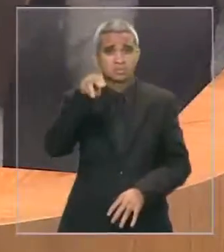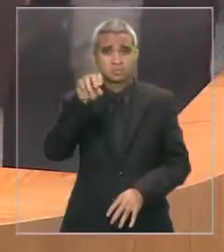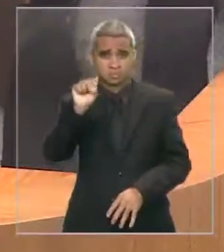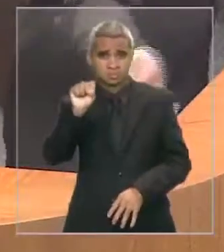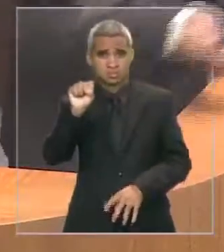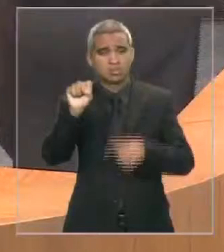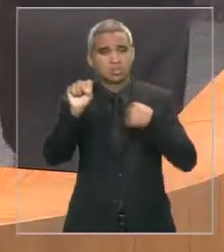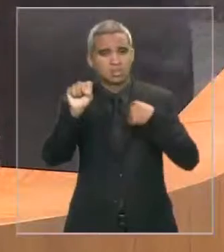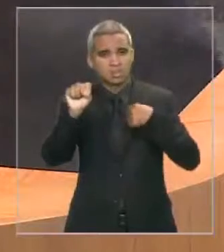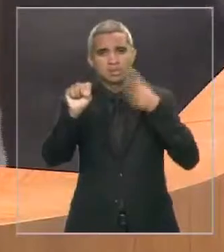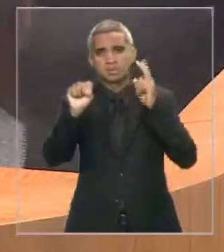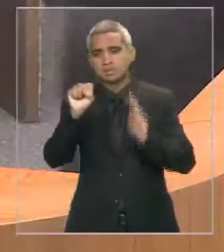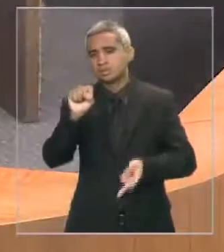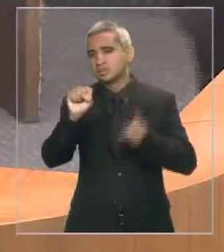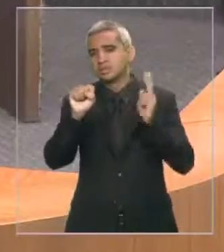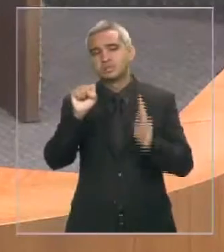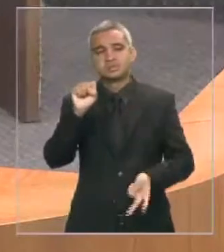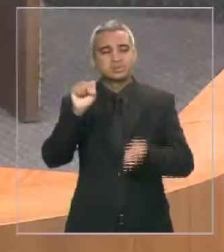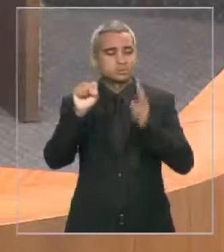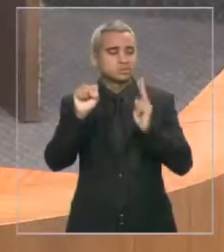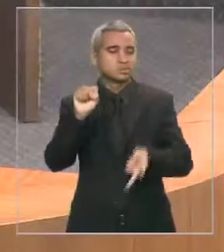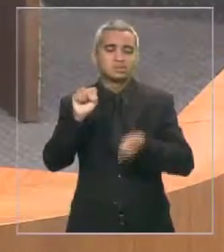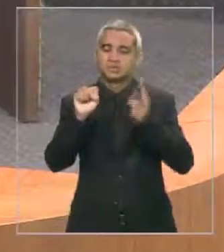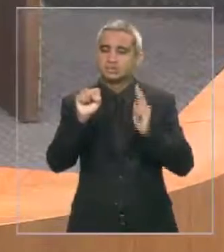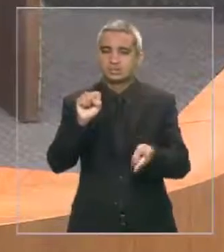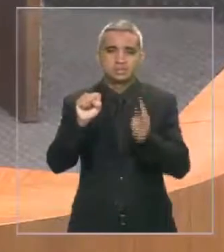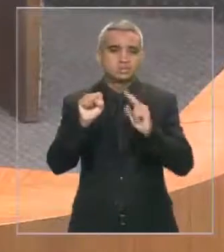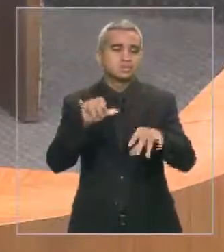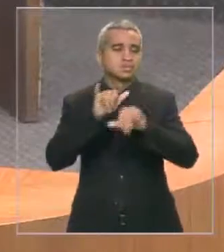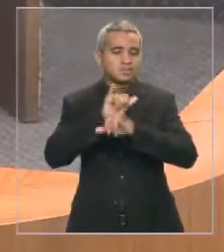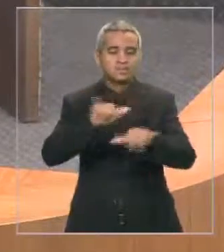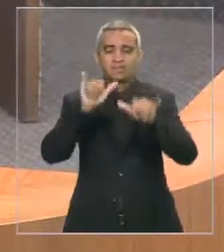batendo constantemente aqui nesta casa.